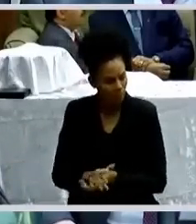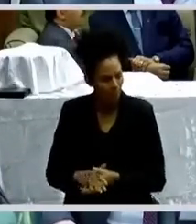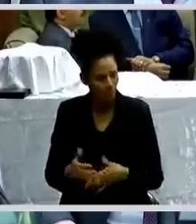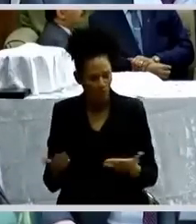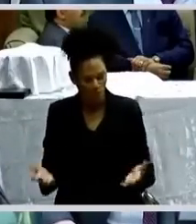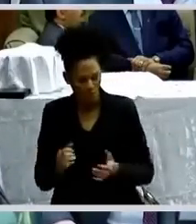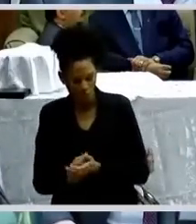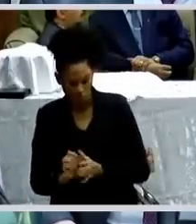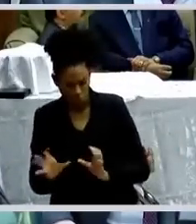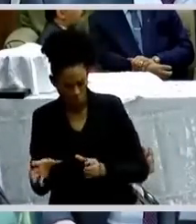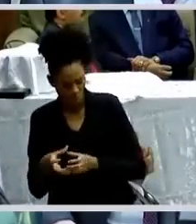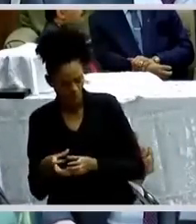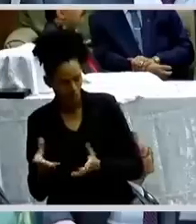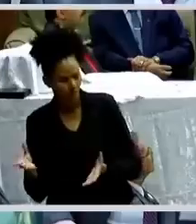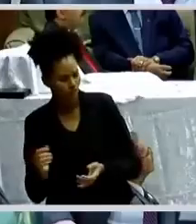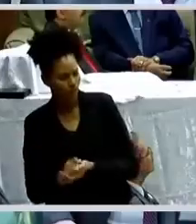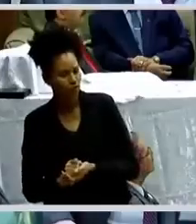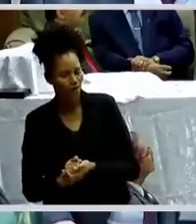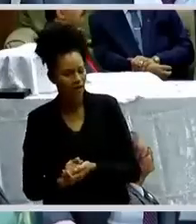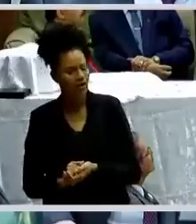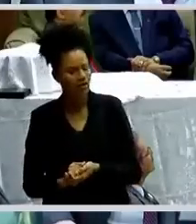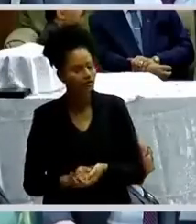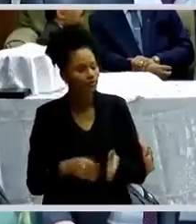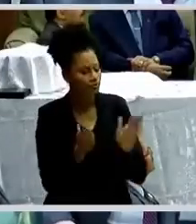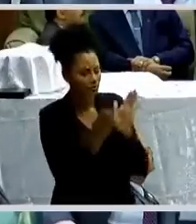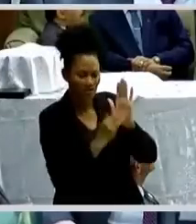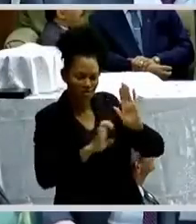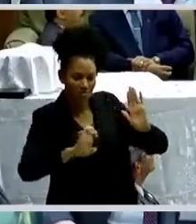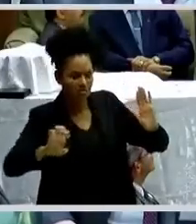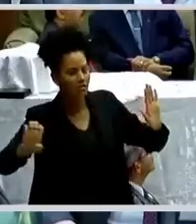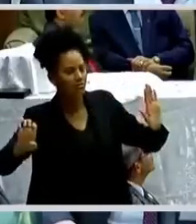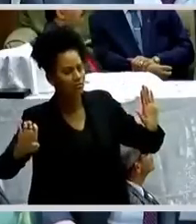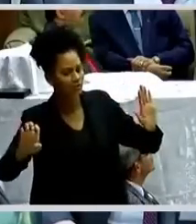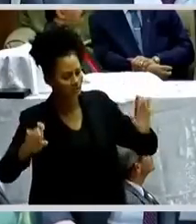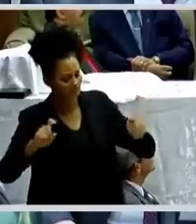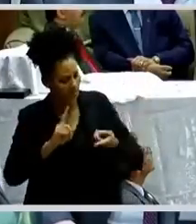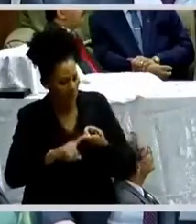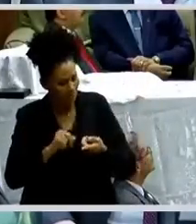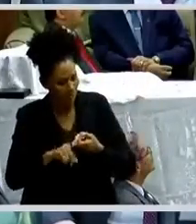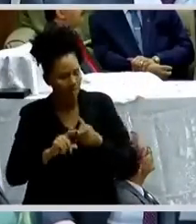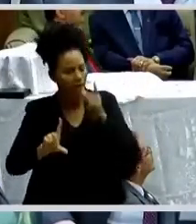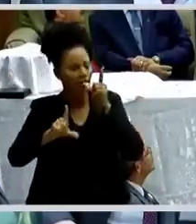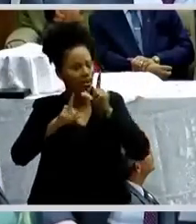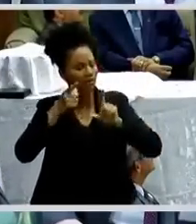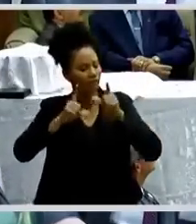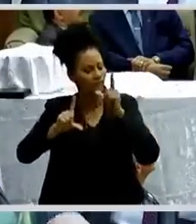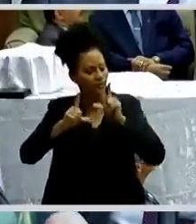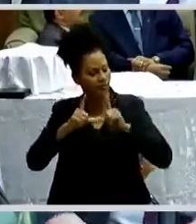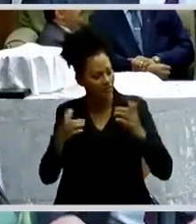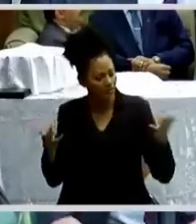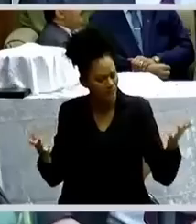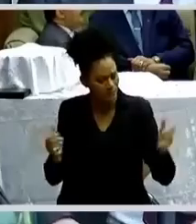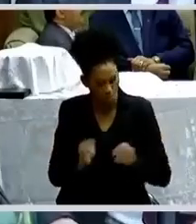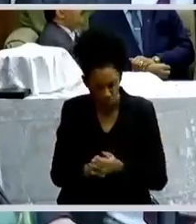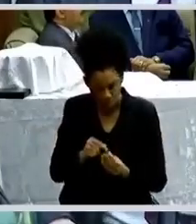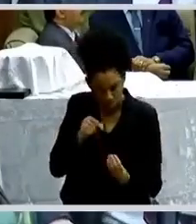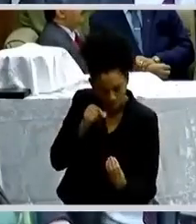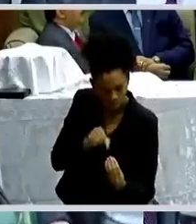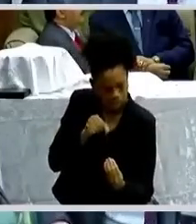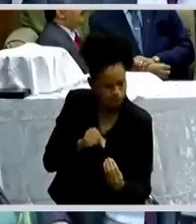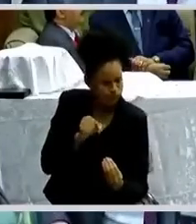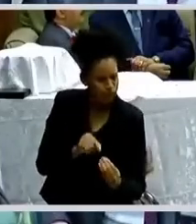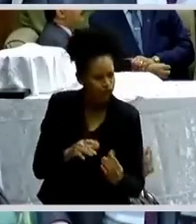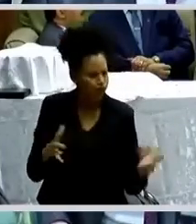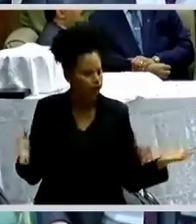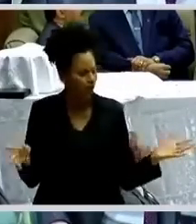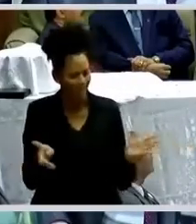clero vinha quem? Os escribas e os levitas, parte deles. Essa função de colocar água